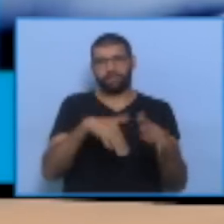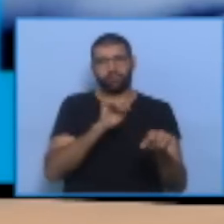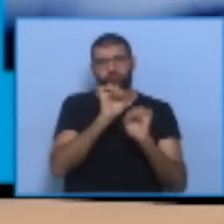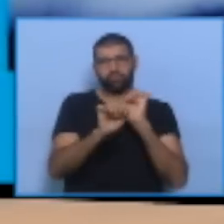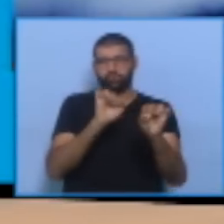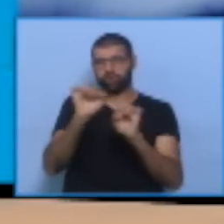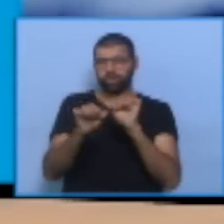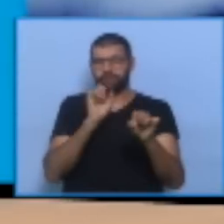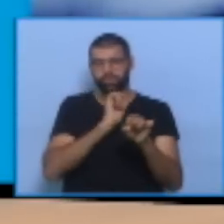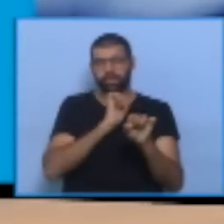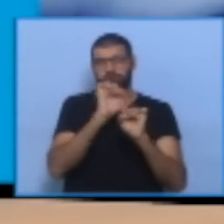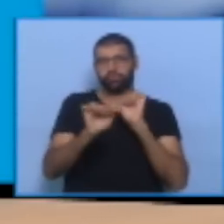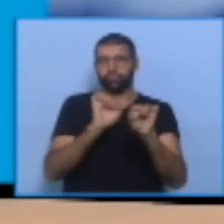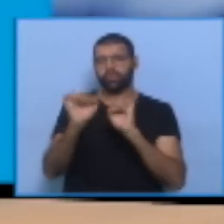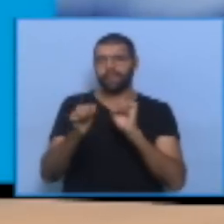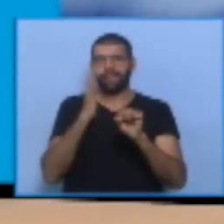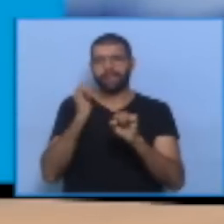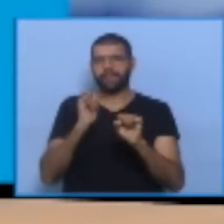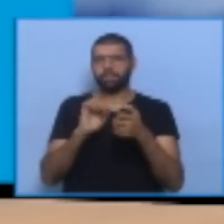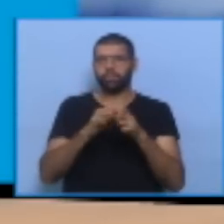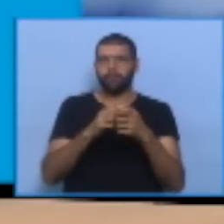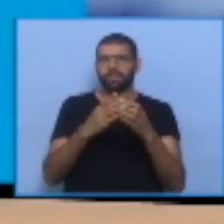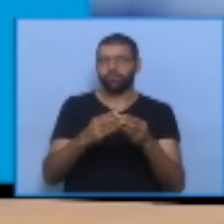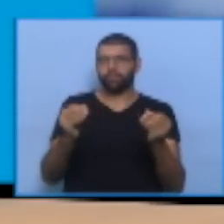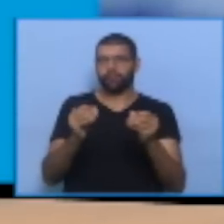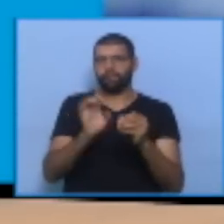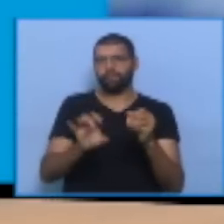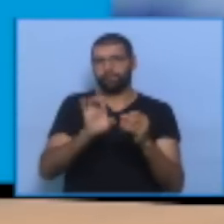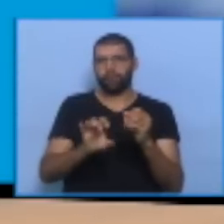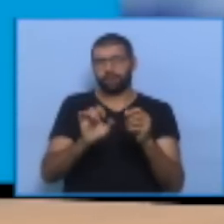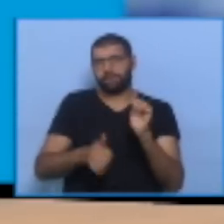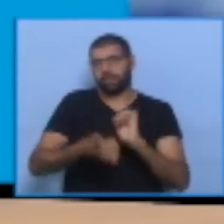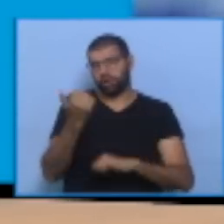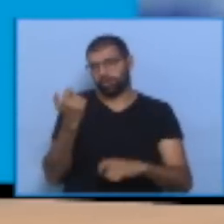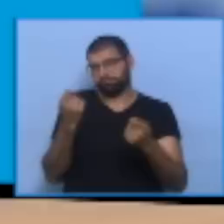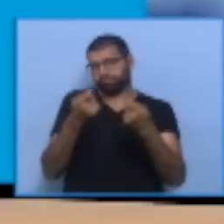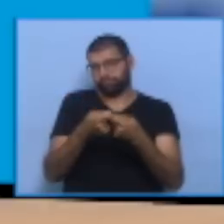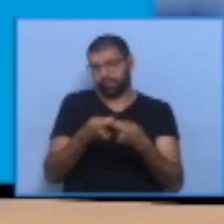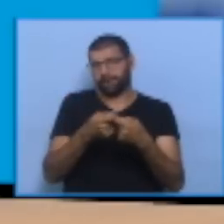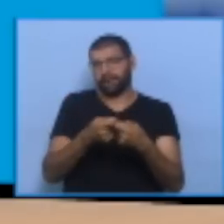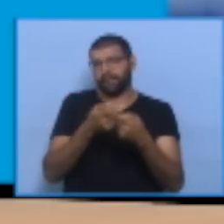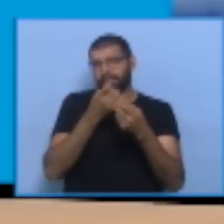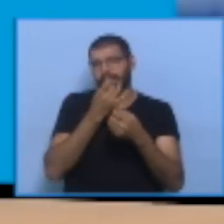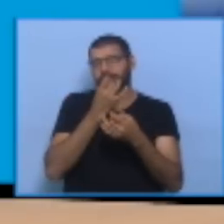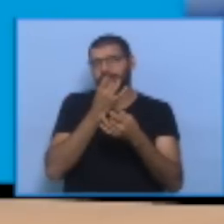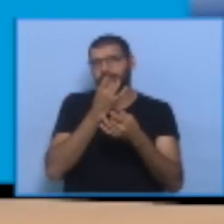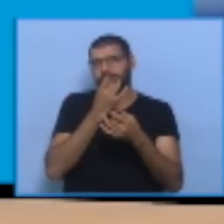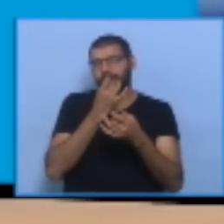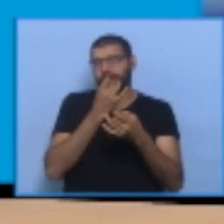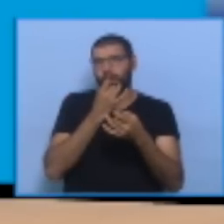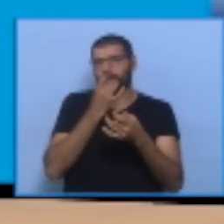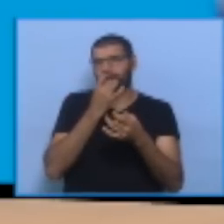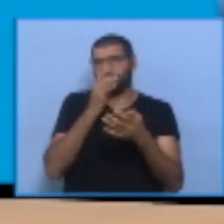suas possibilidades, tenta atacar este problema da maneira que melhor pode, para permitir realmente